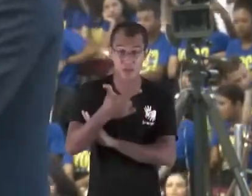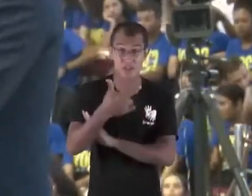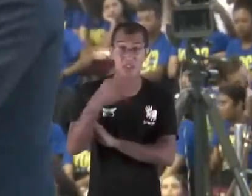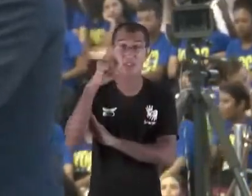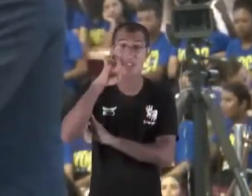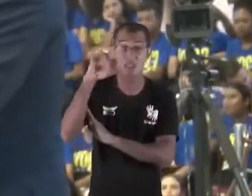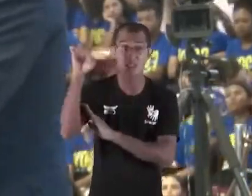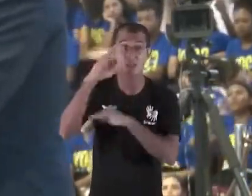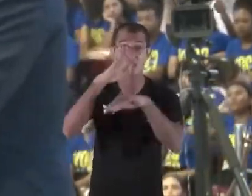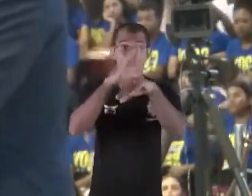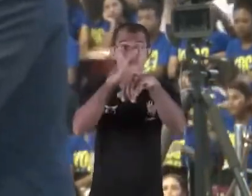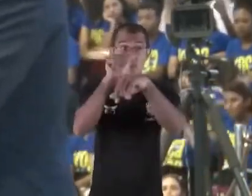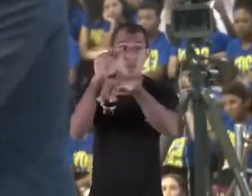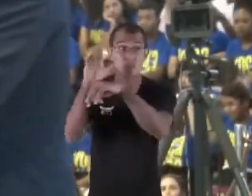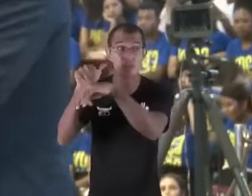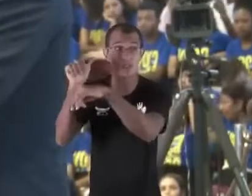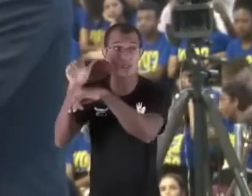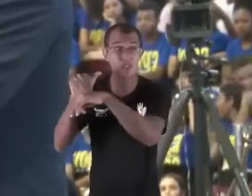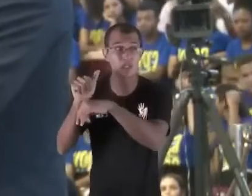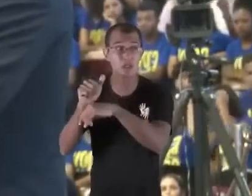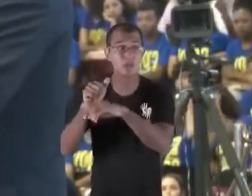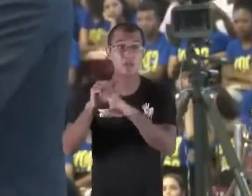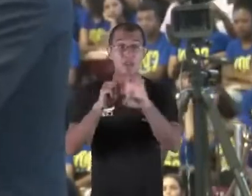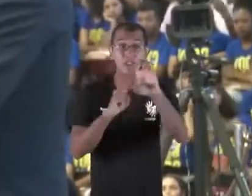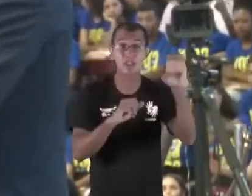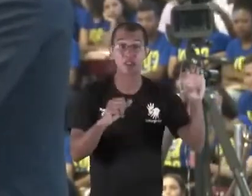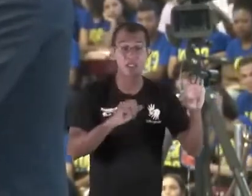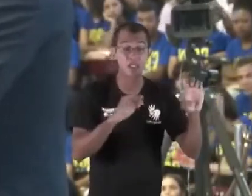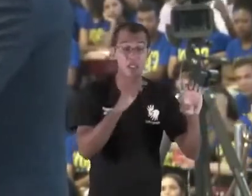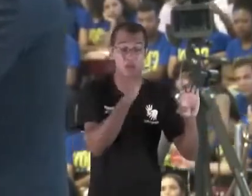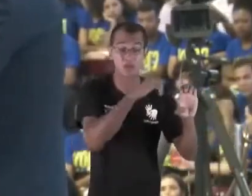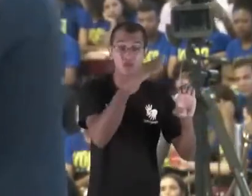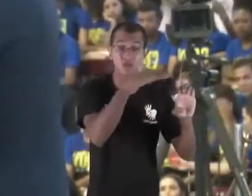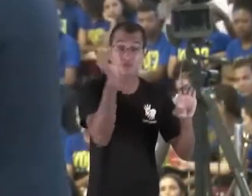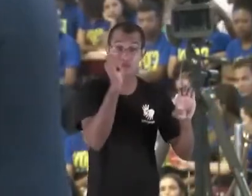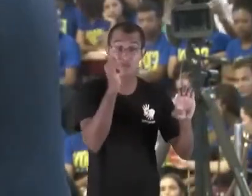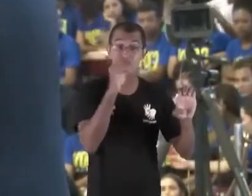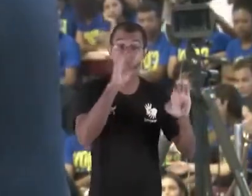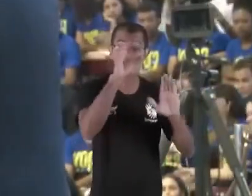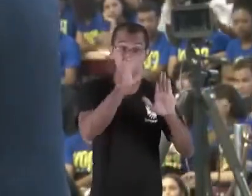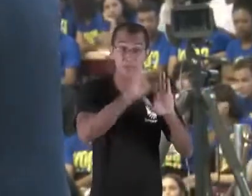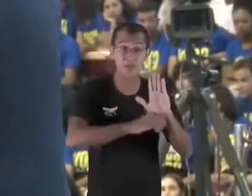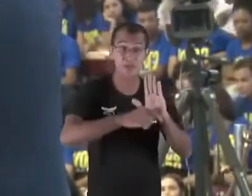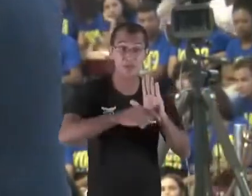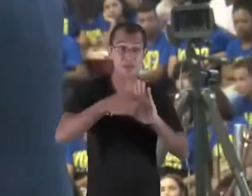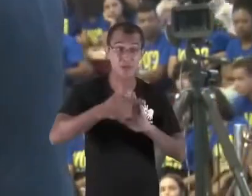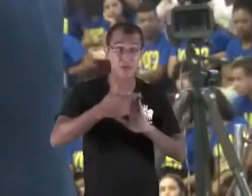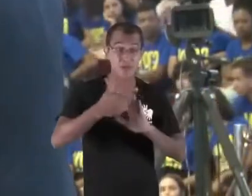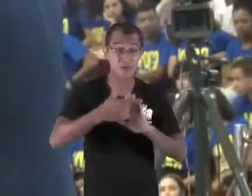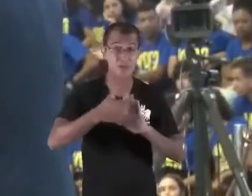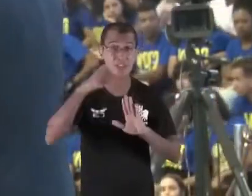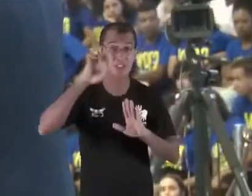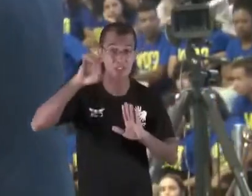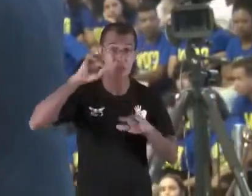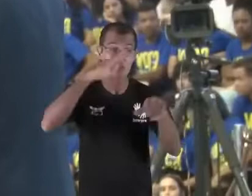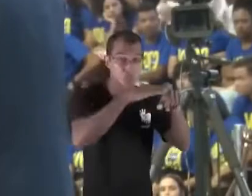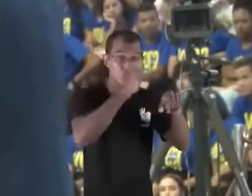Deus vocaciona Ezequiel. No capítulo 2 Deus